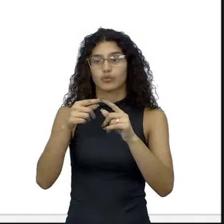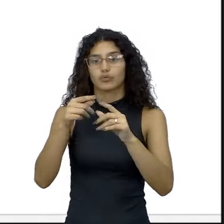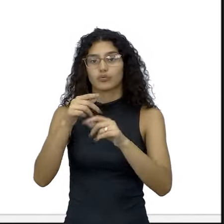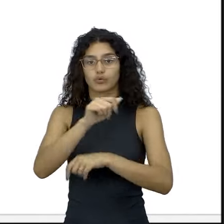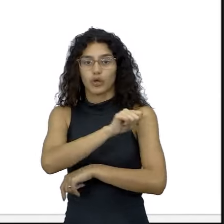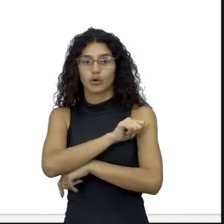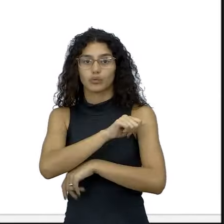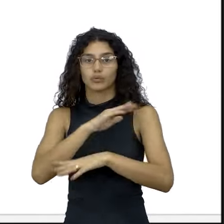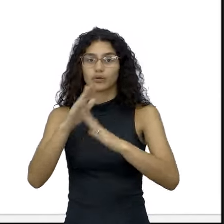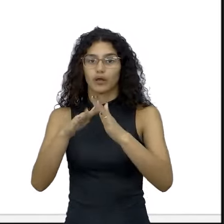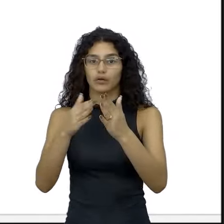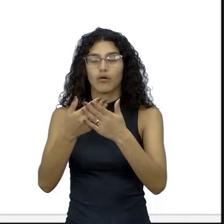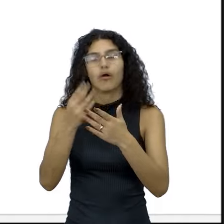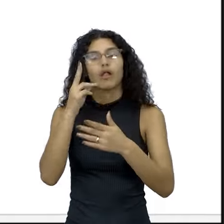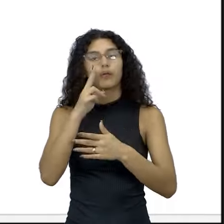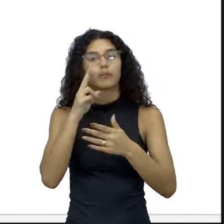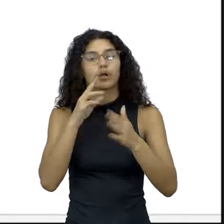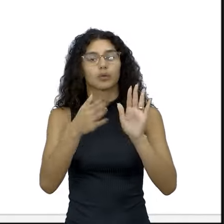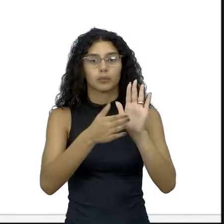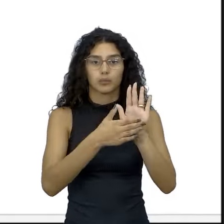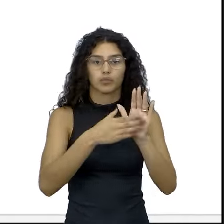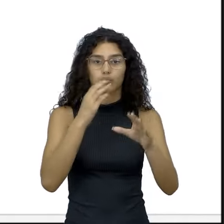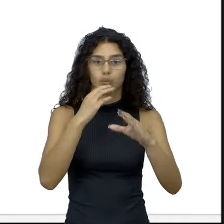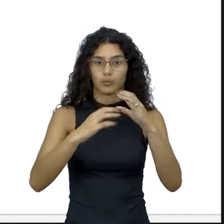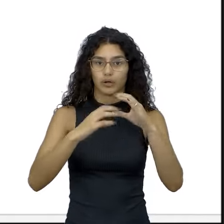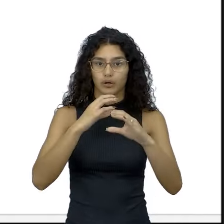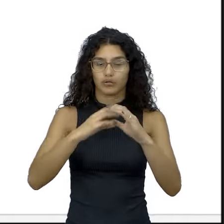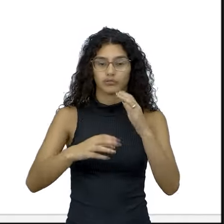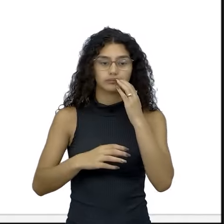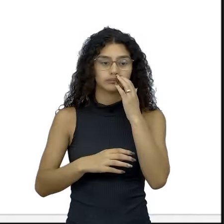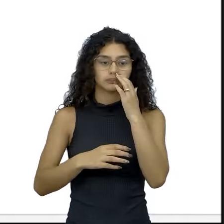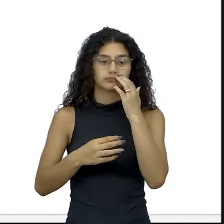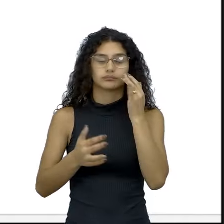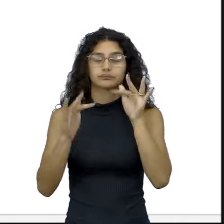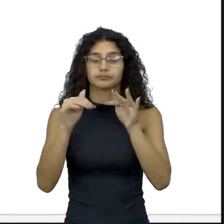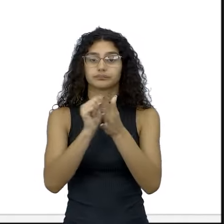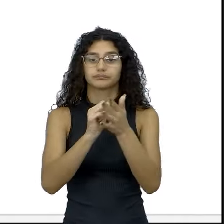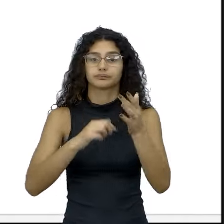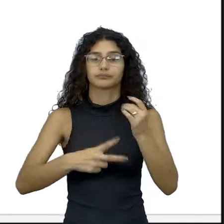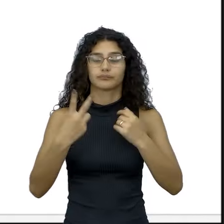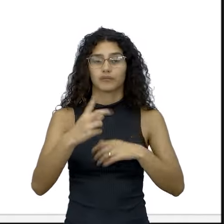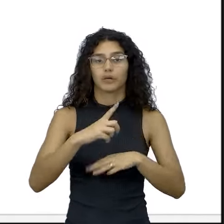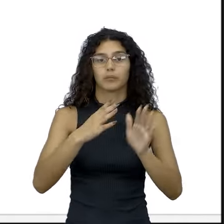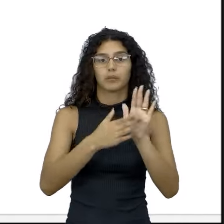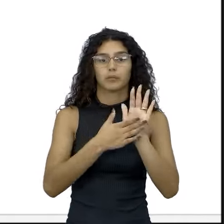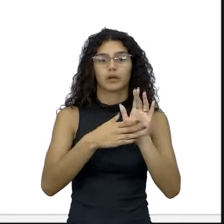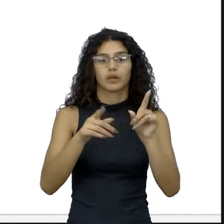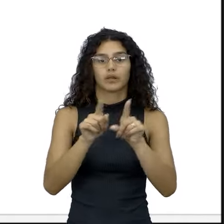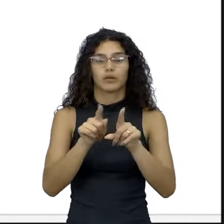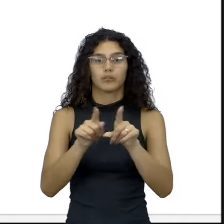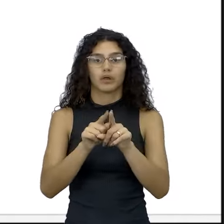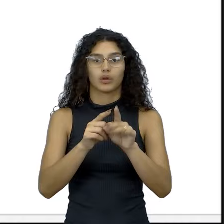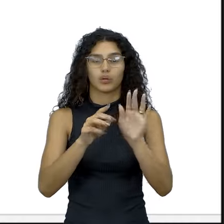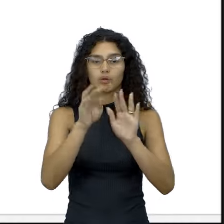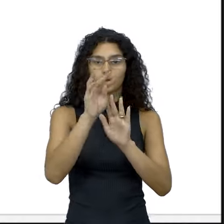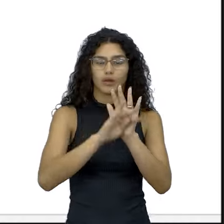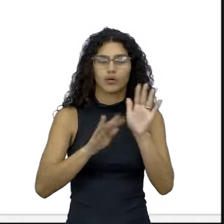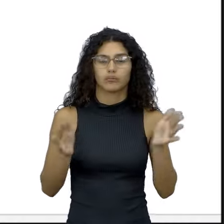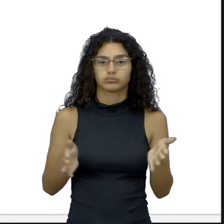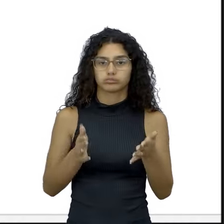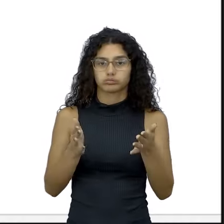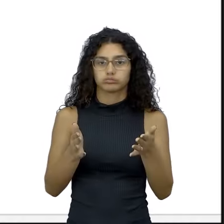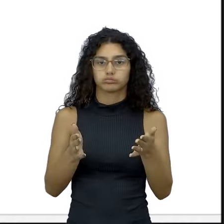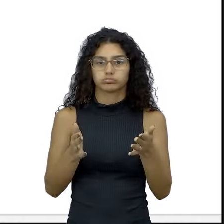escola, lembrando do propósito comunicativo. Bom, por fim, a atividade 2, ela propõe que os textos escritos pelas duplas sejam lidos,